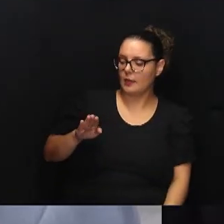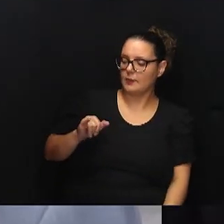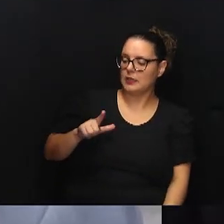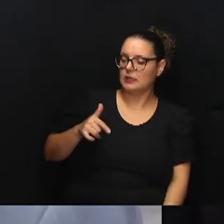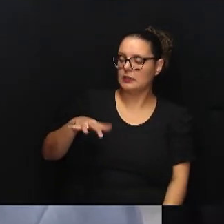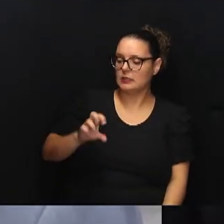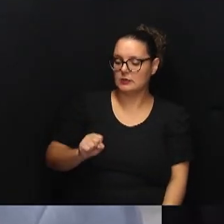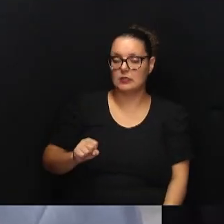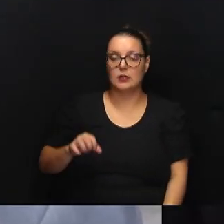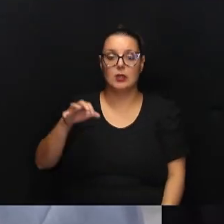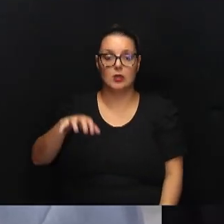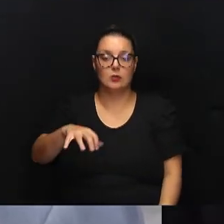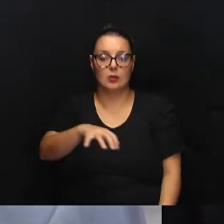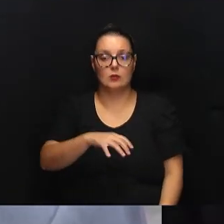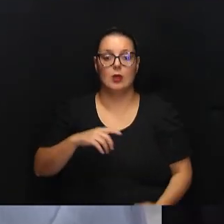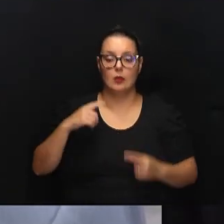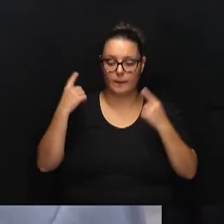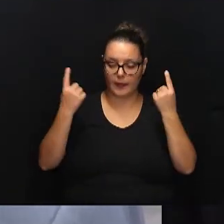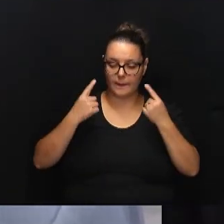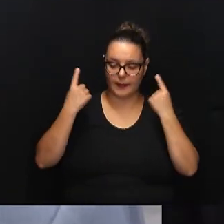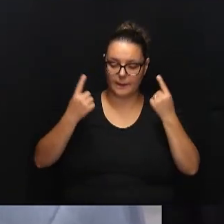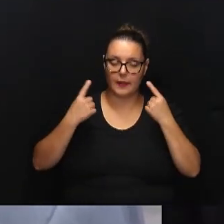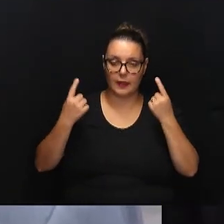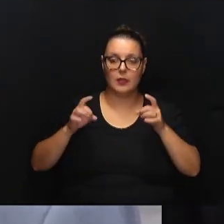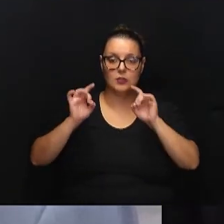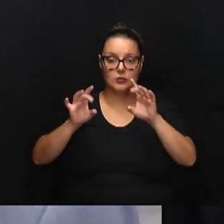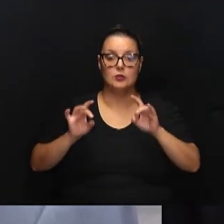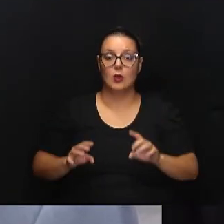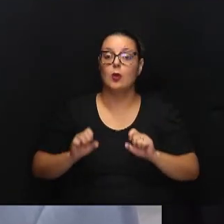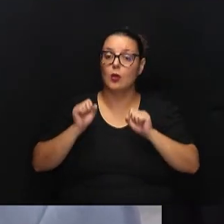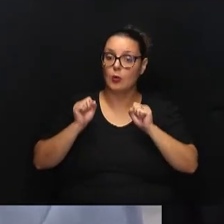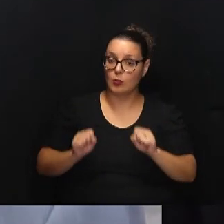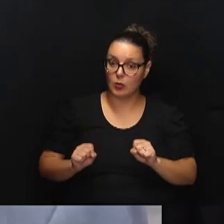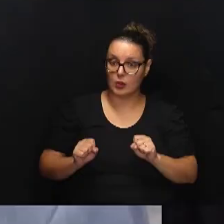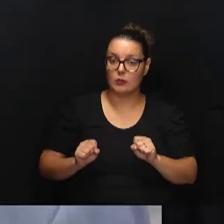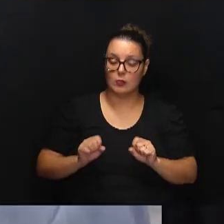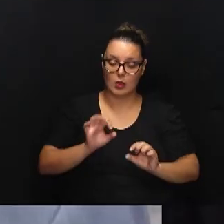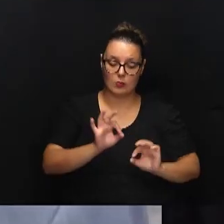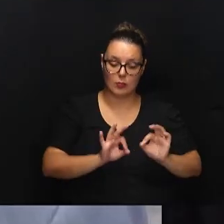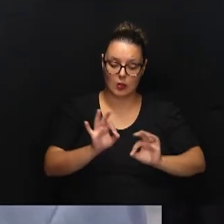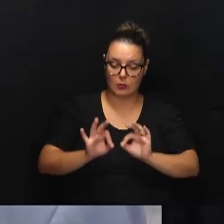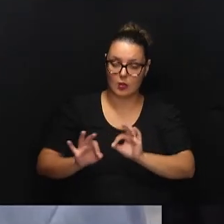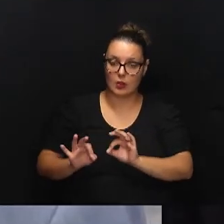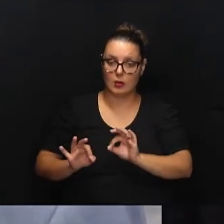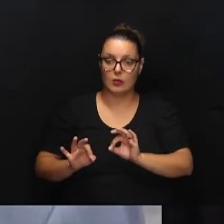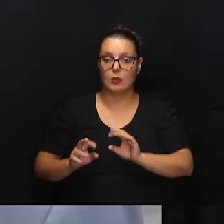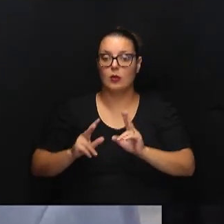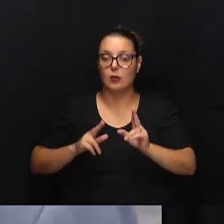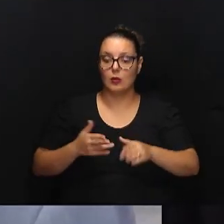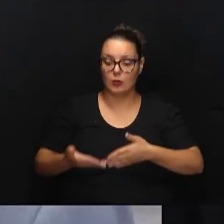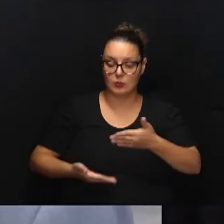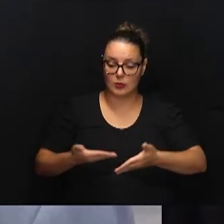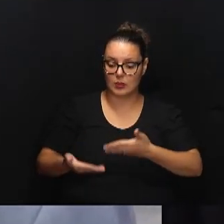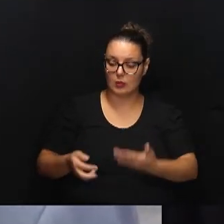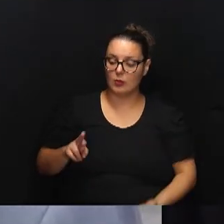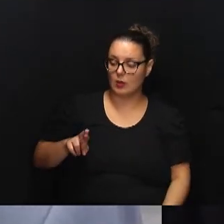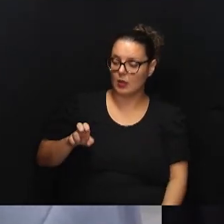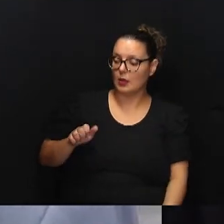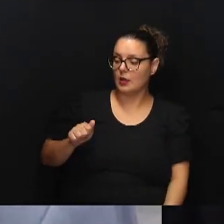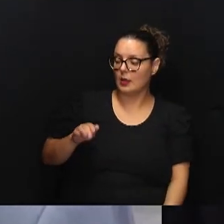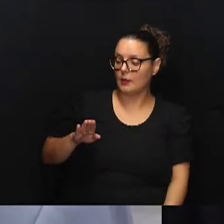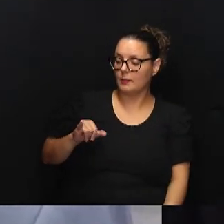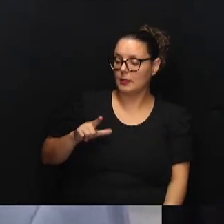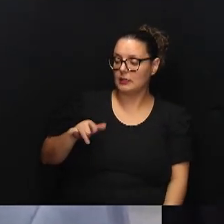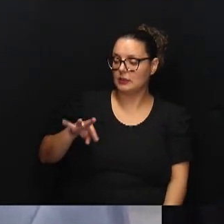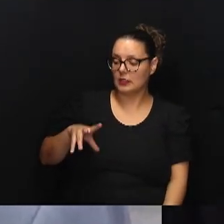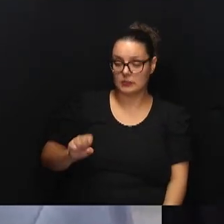unidades ambulatoriais especializadas que poderão estar organizados sobre a forma do serviço de reabilitação, em